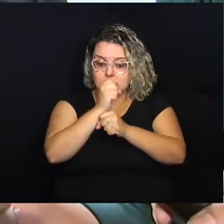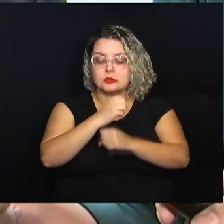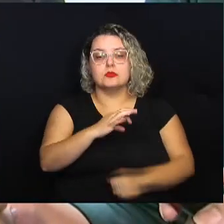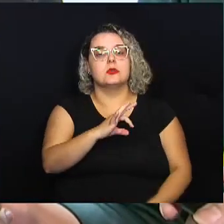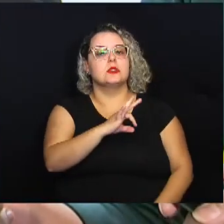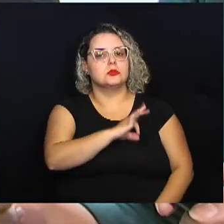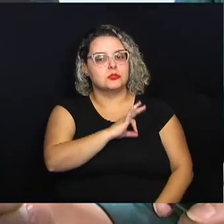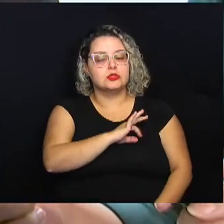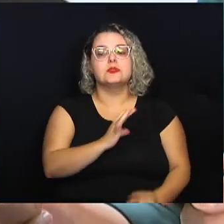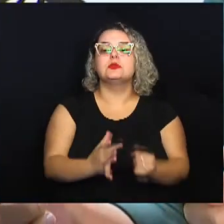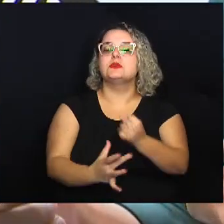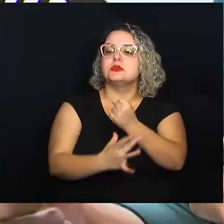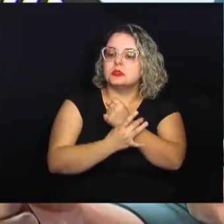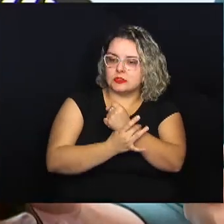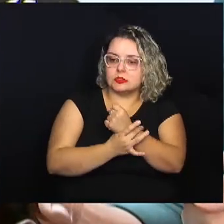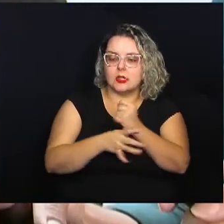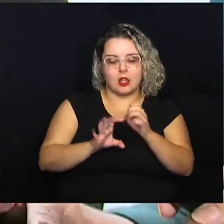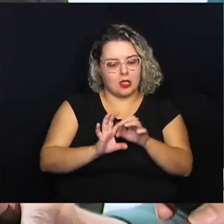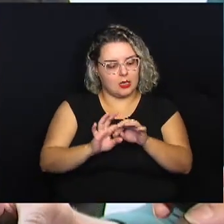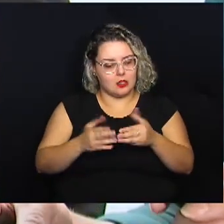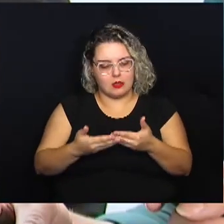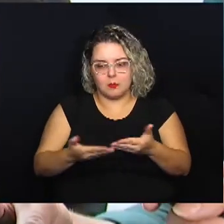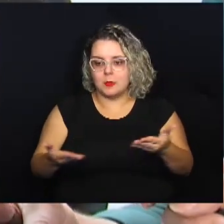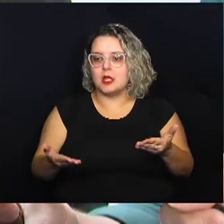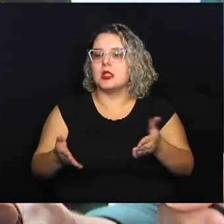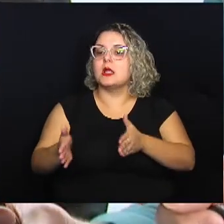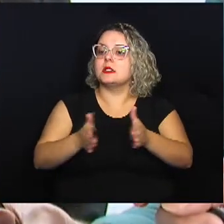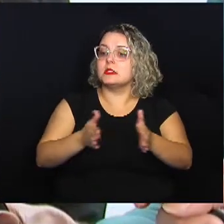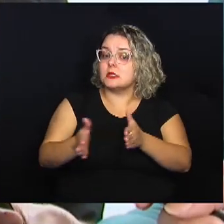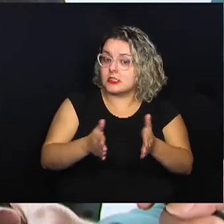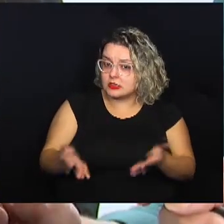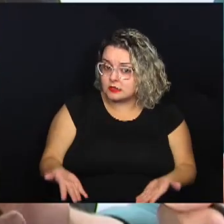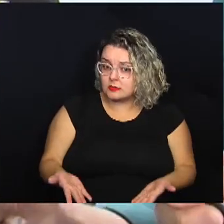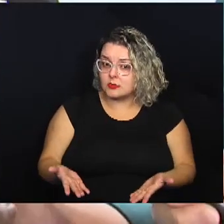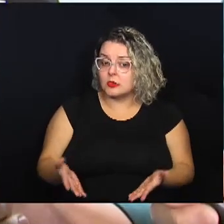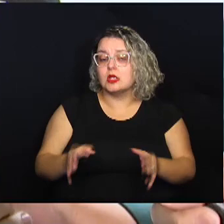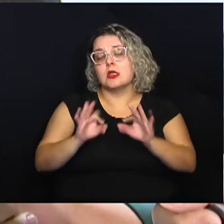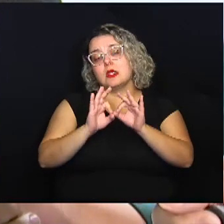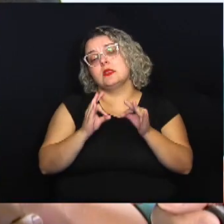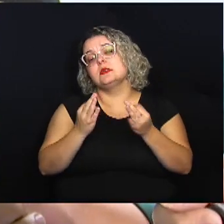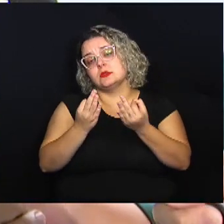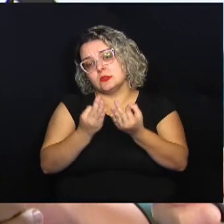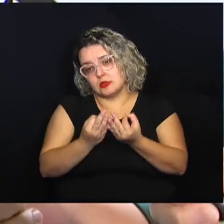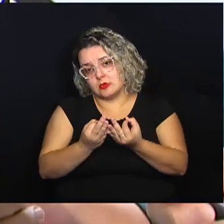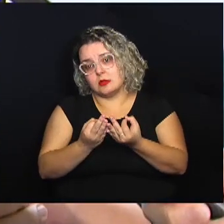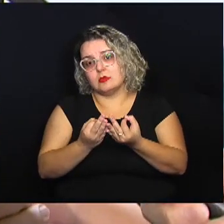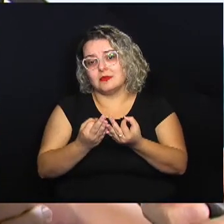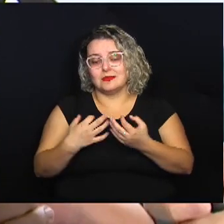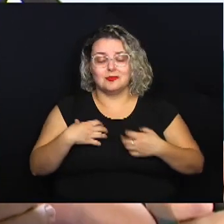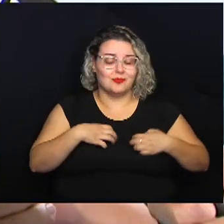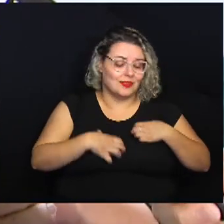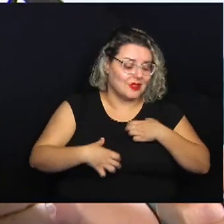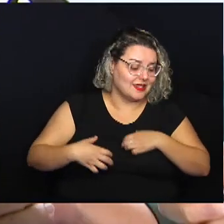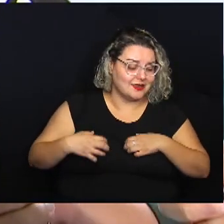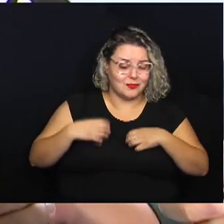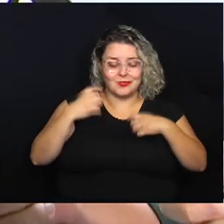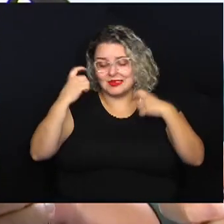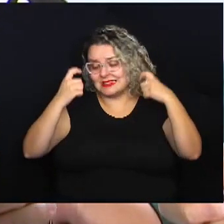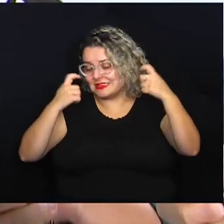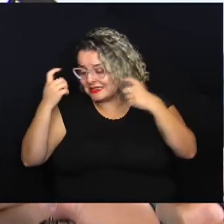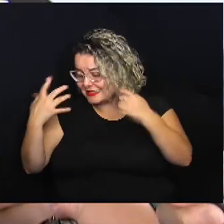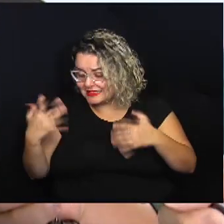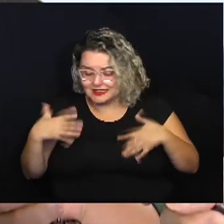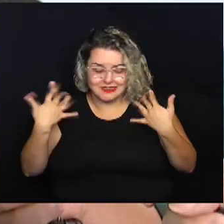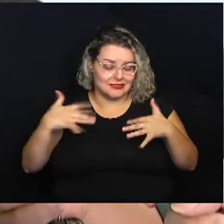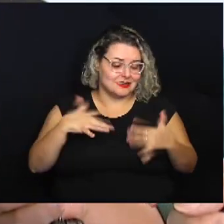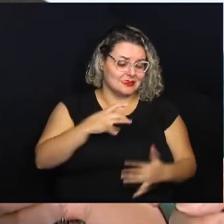de segurança à disposição desse momento que as famílias estão com certo pânico, com certo medo de